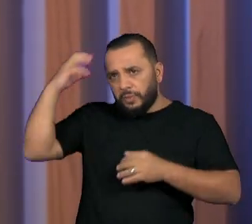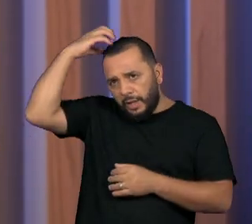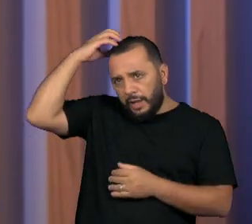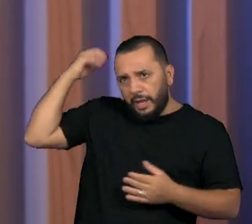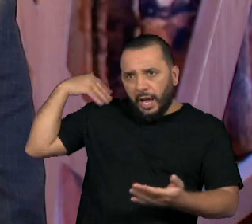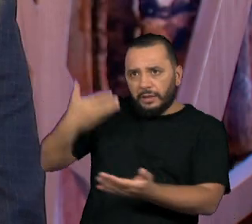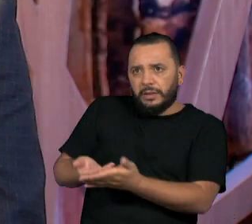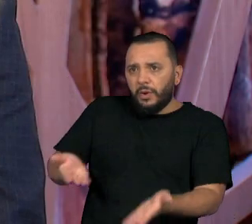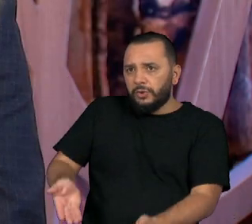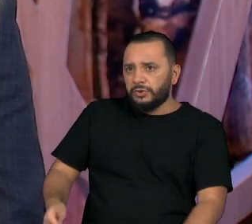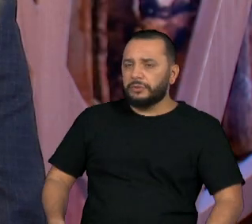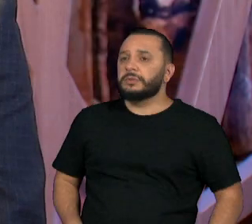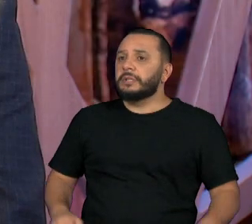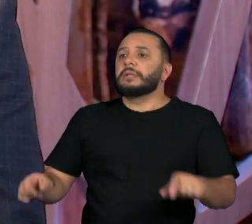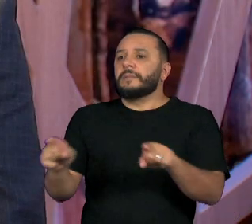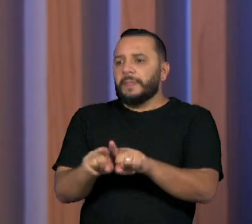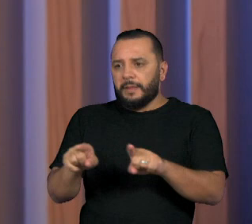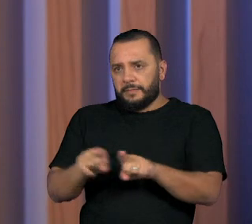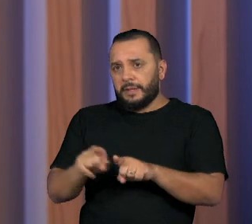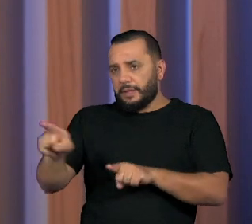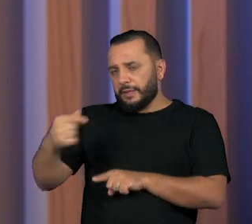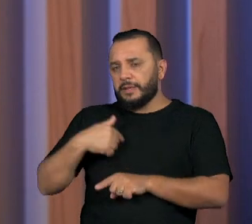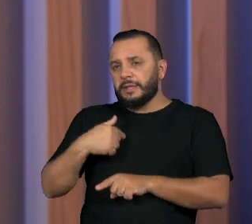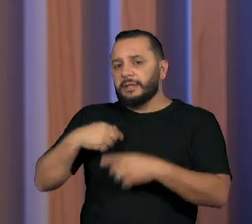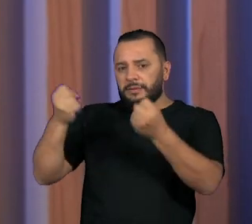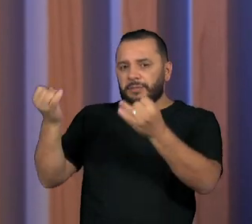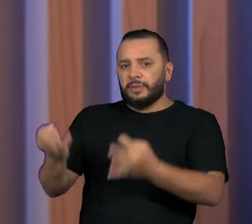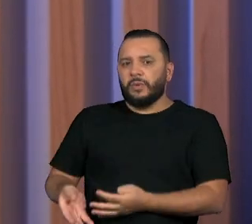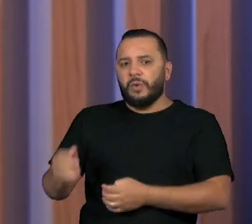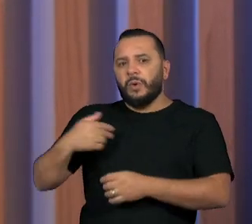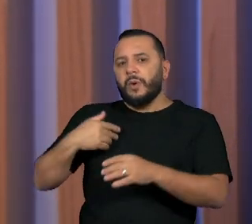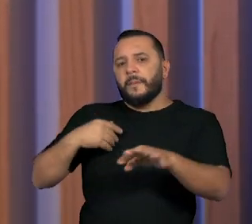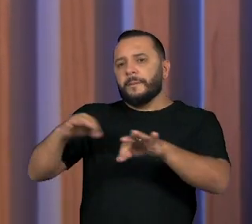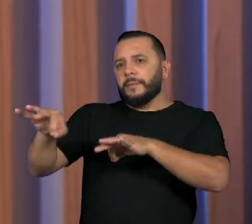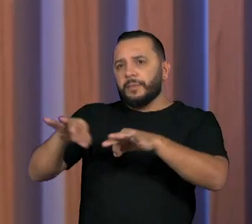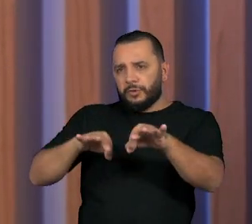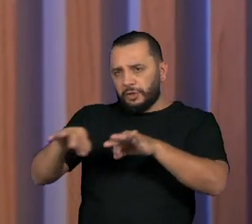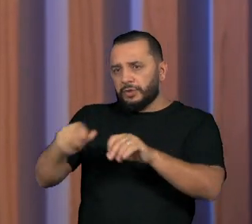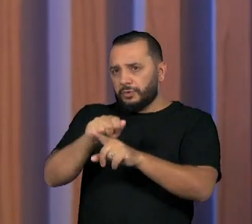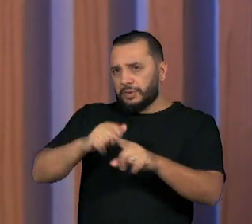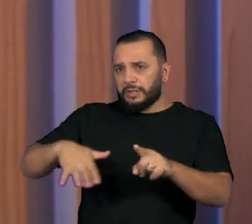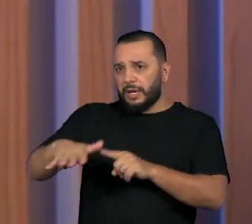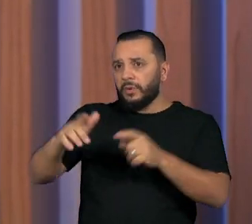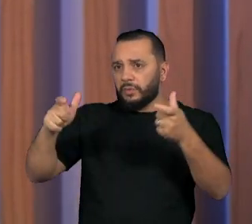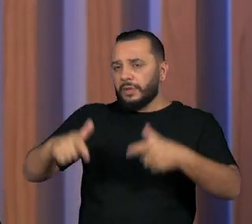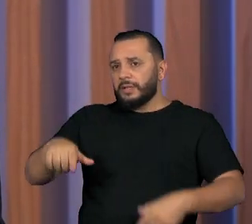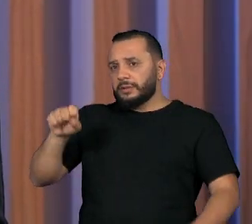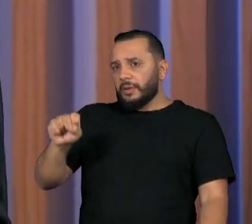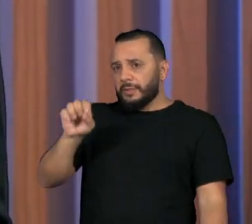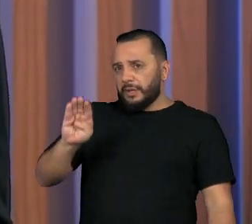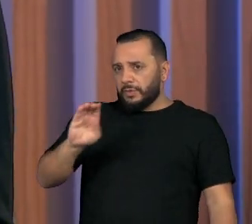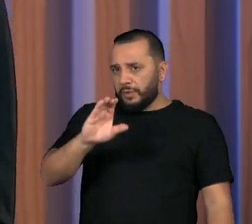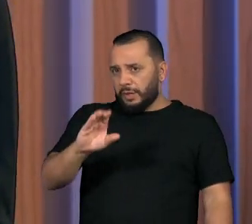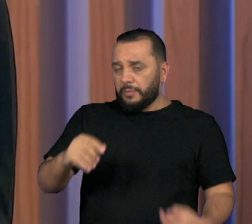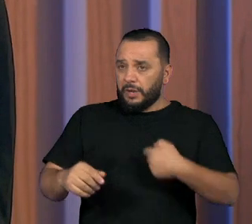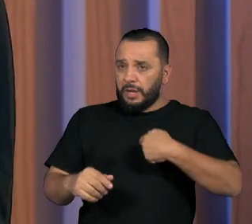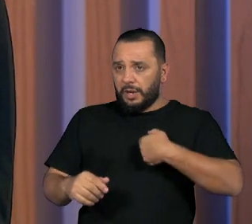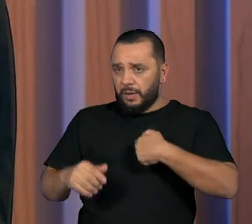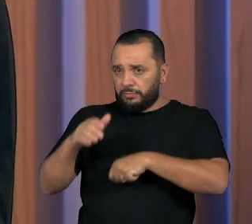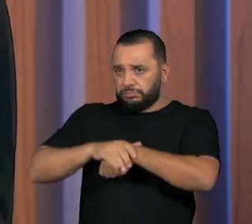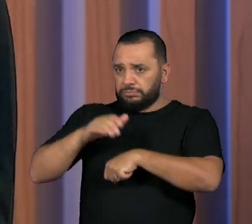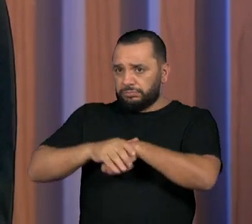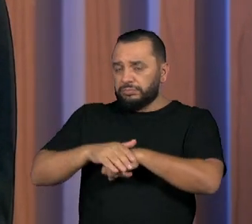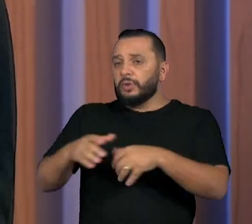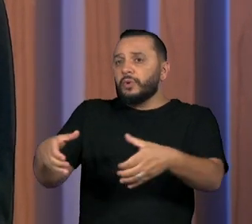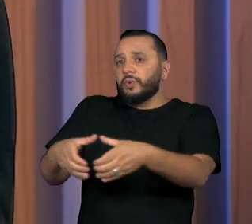sobre os projetos sociais... Por exemplo, lá em São Bernardo do Campo, eu coordeno um projeto chamado Orquestra